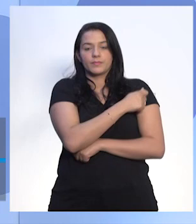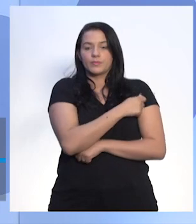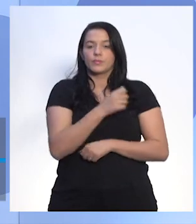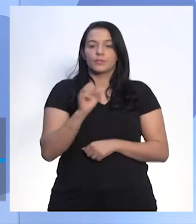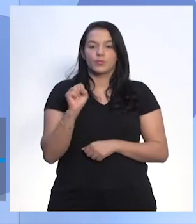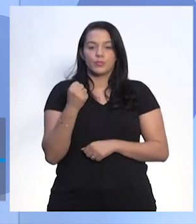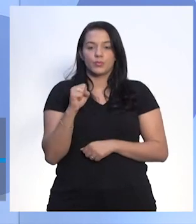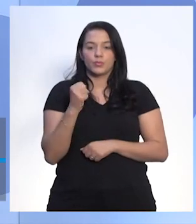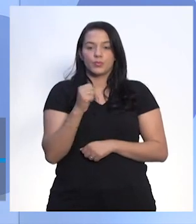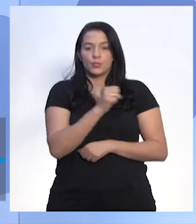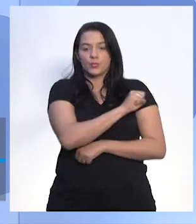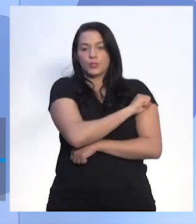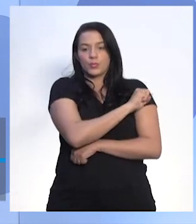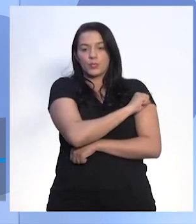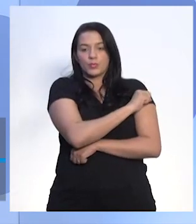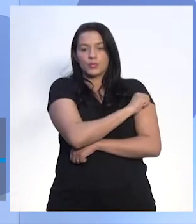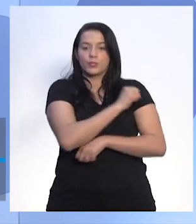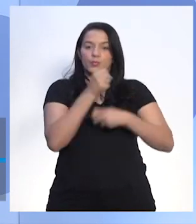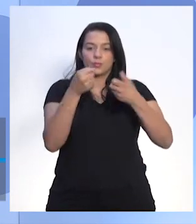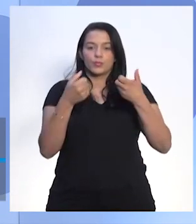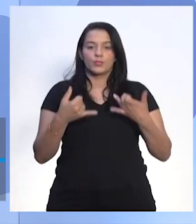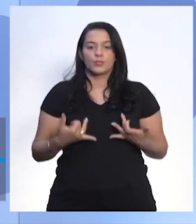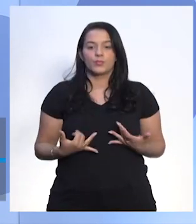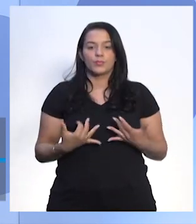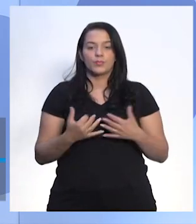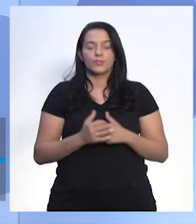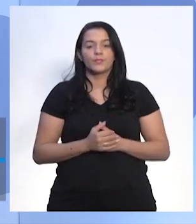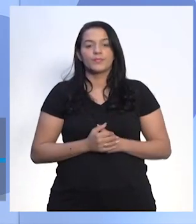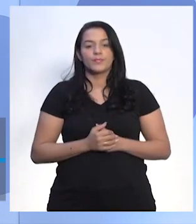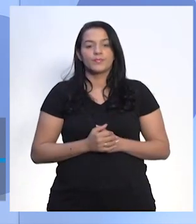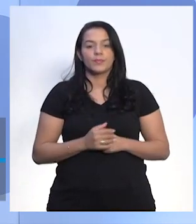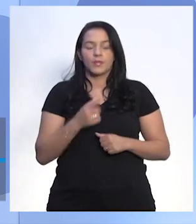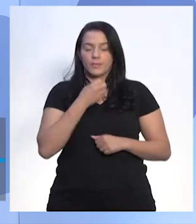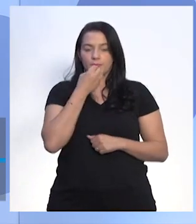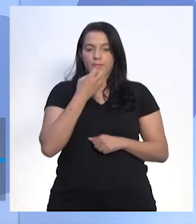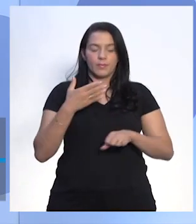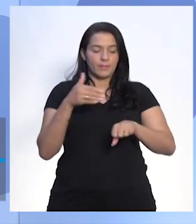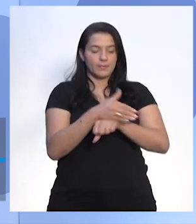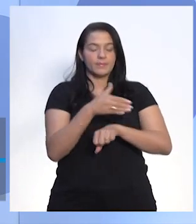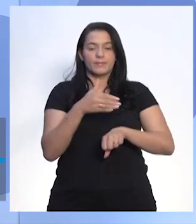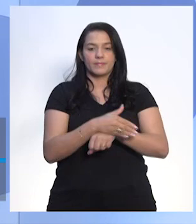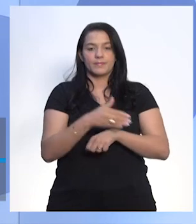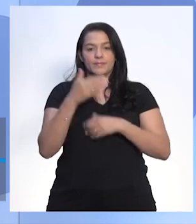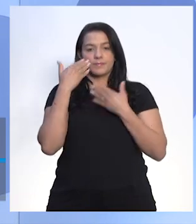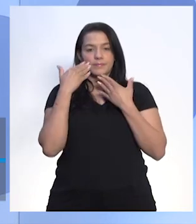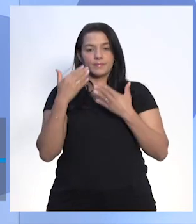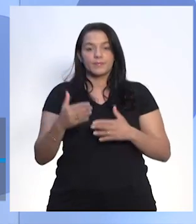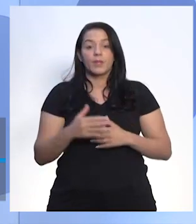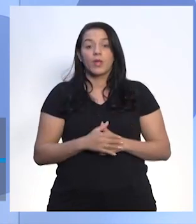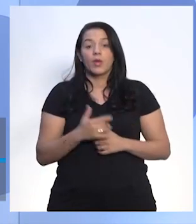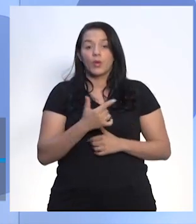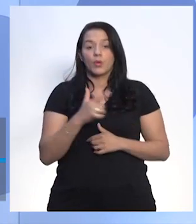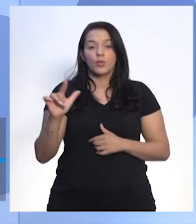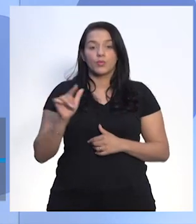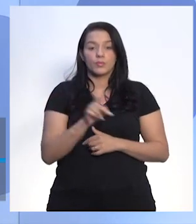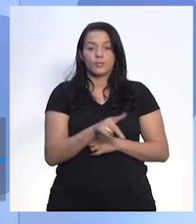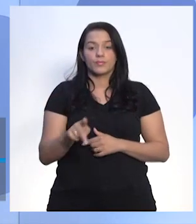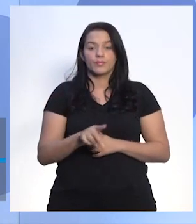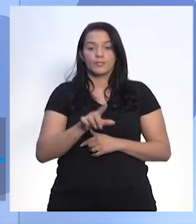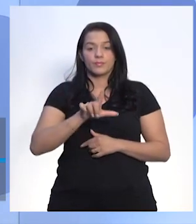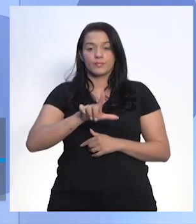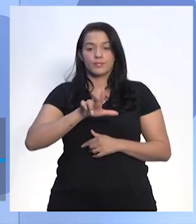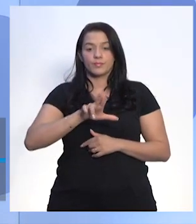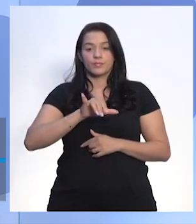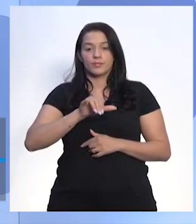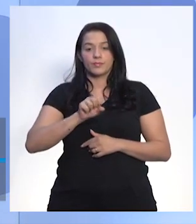Darcy Lopes, vamos participar, gente. Extremamente importante. Tudo bem? E a professora Silvia, simples assim, 15